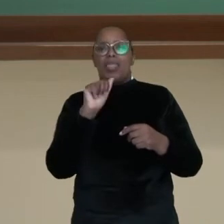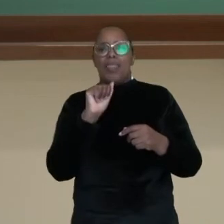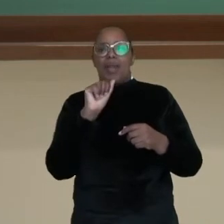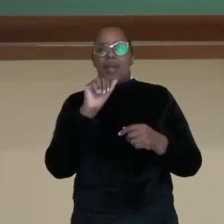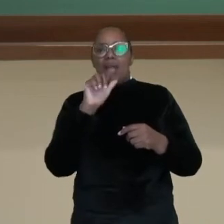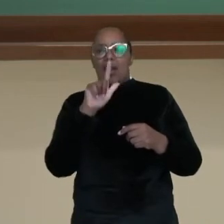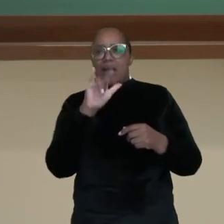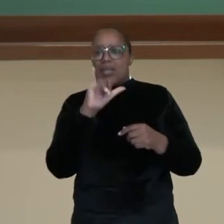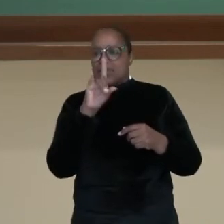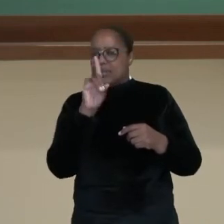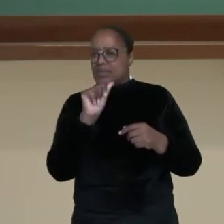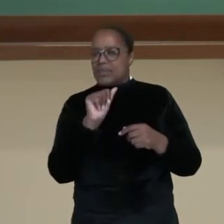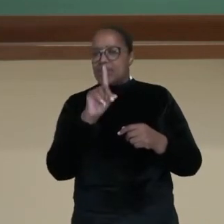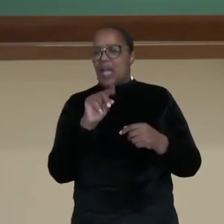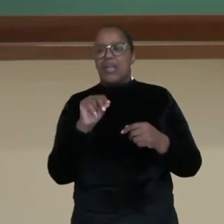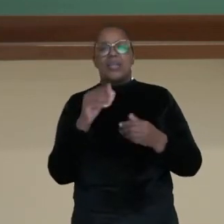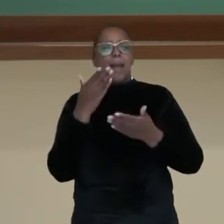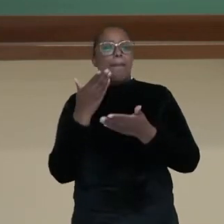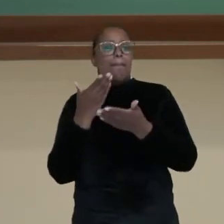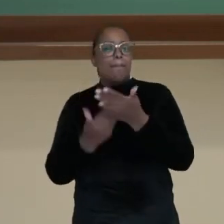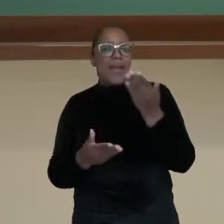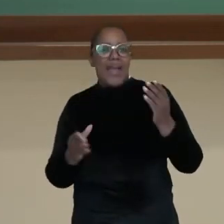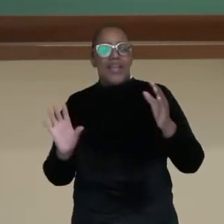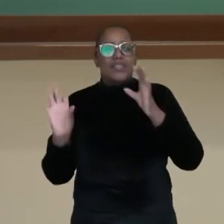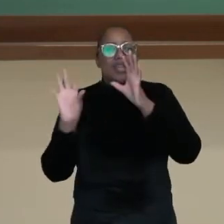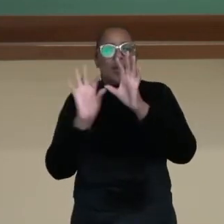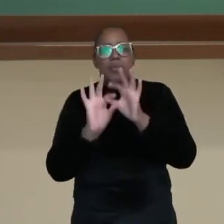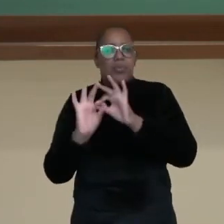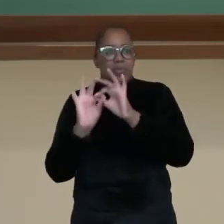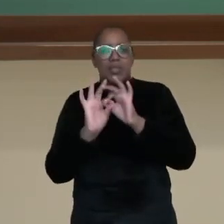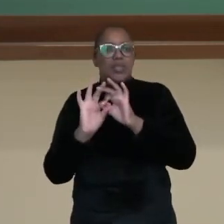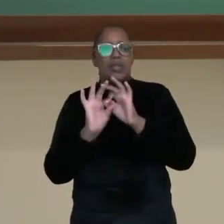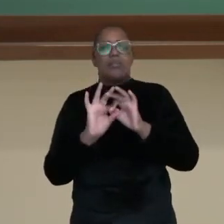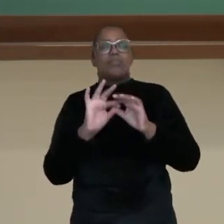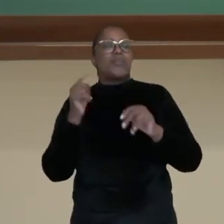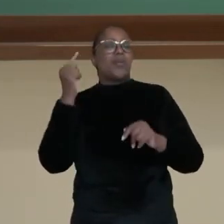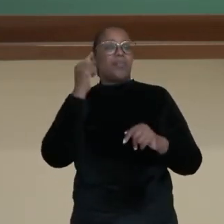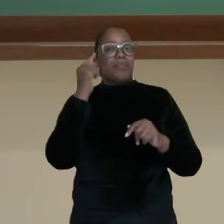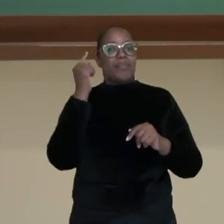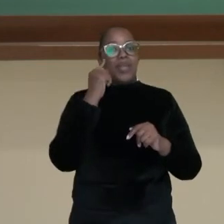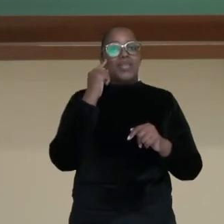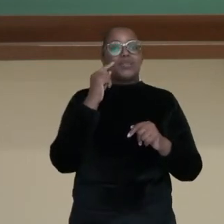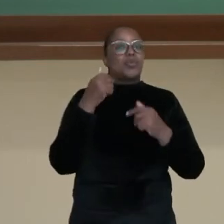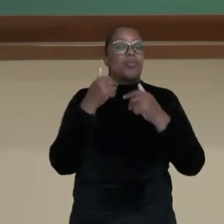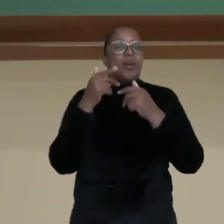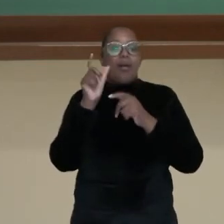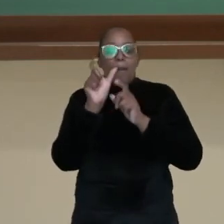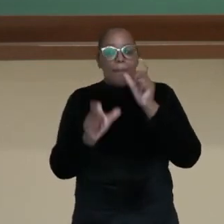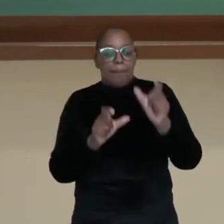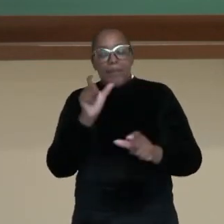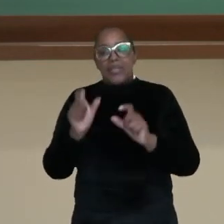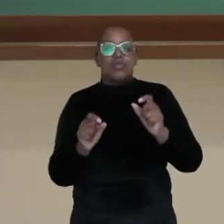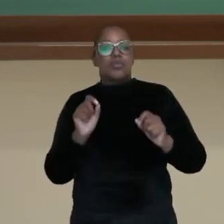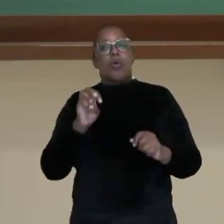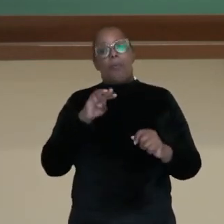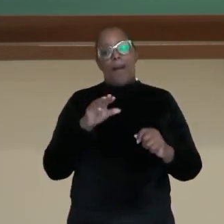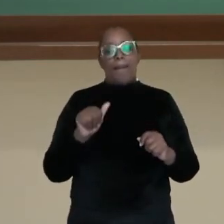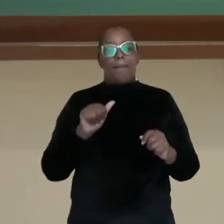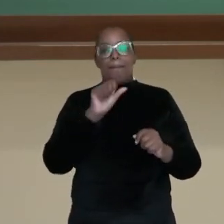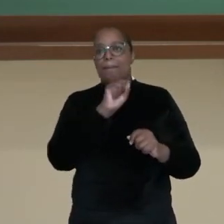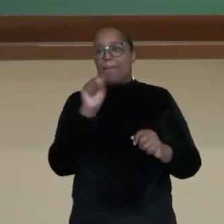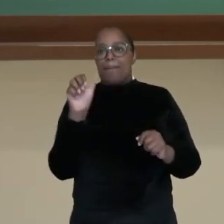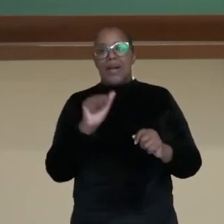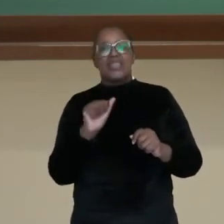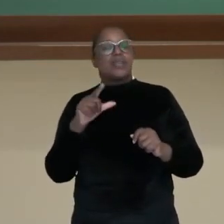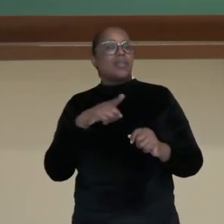ela perde a noção de individualidade, né? Eu não sou mais um indivíduo reflexivo. Eu sou uma massa que atende